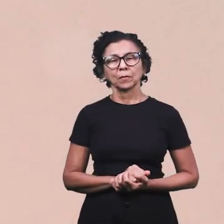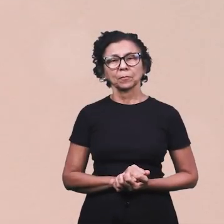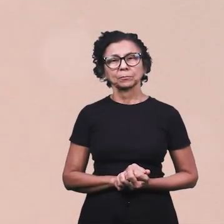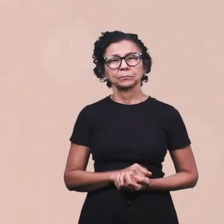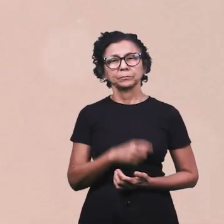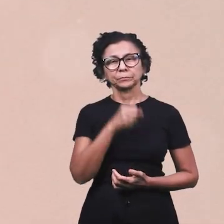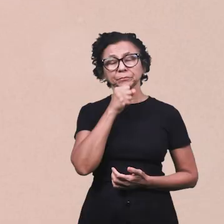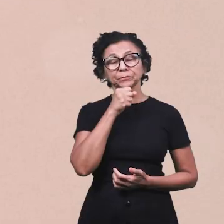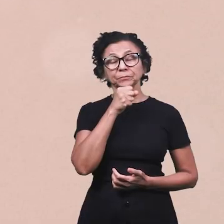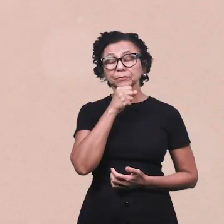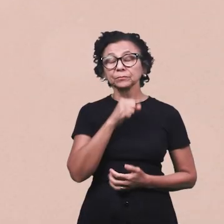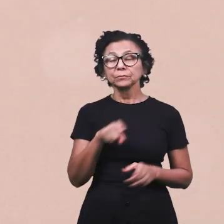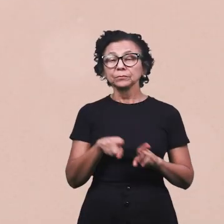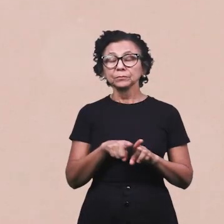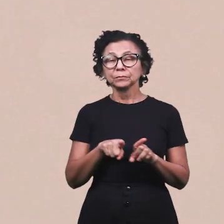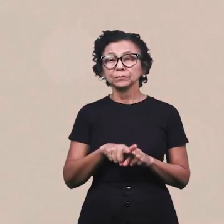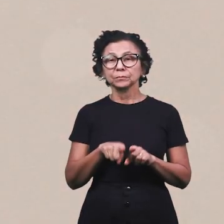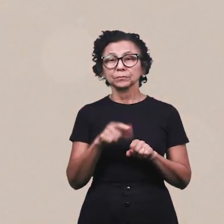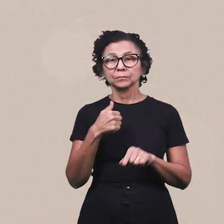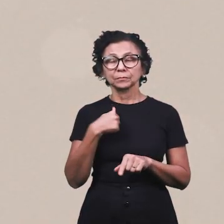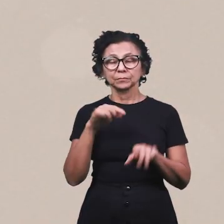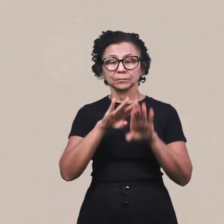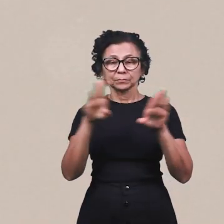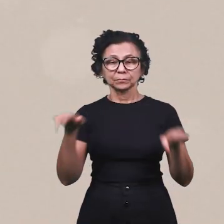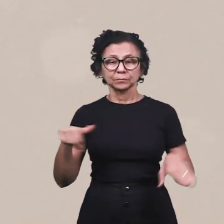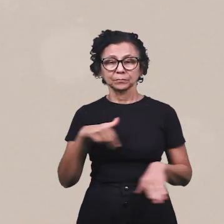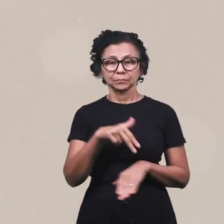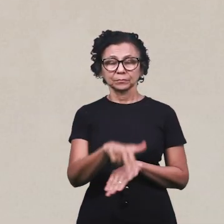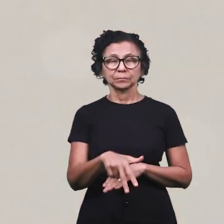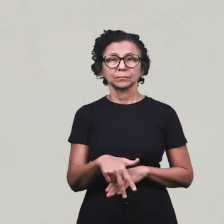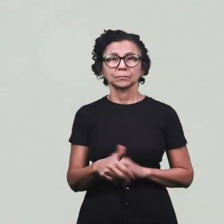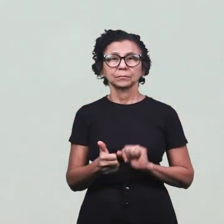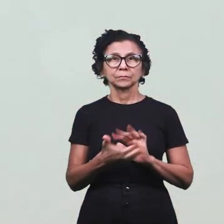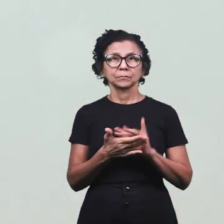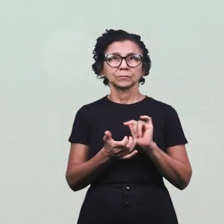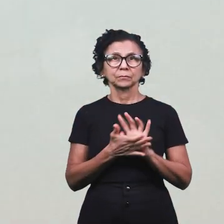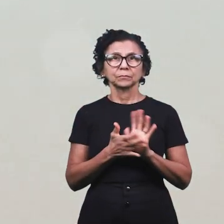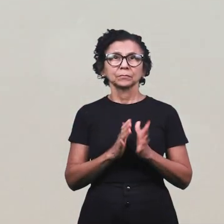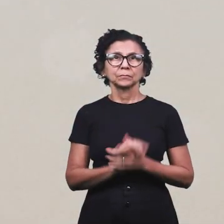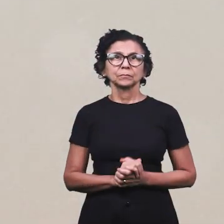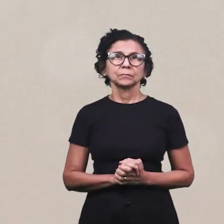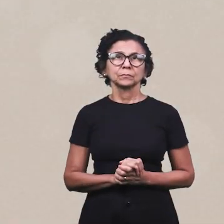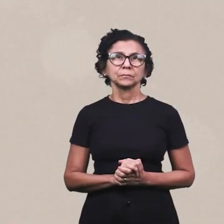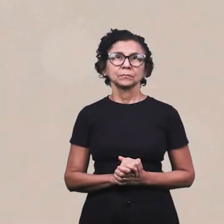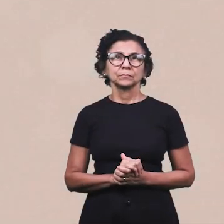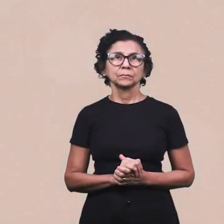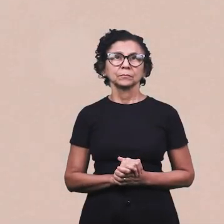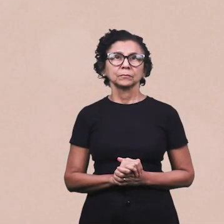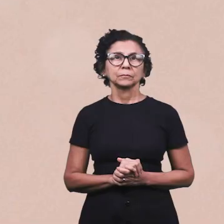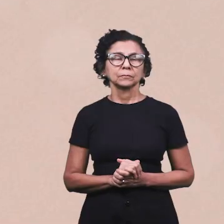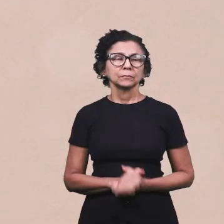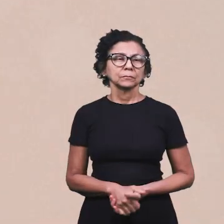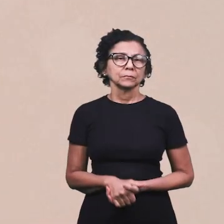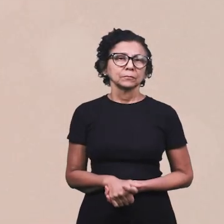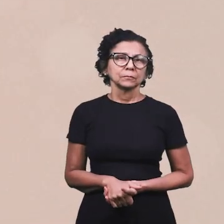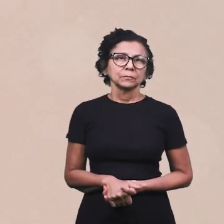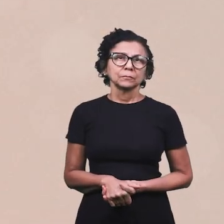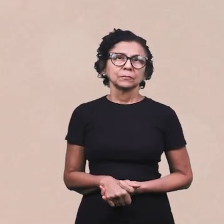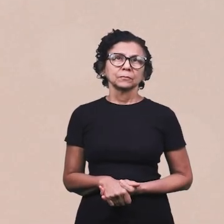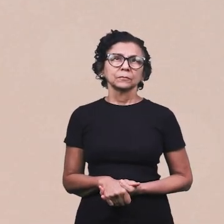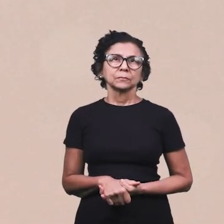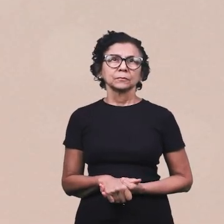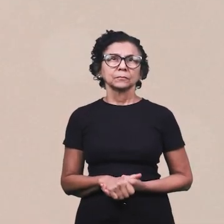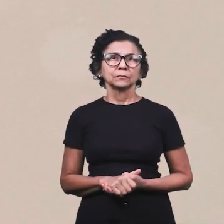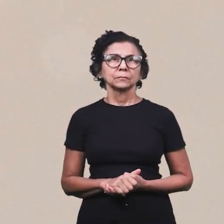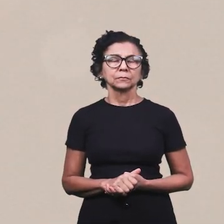louvor e a mensagem ser trazida por aqueles que são hoje nossas crianças. Eles não são a igreja de